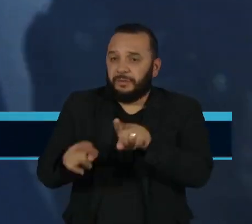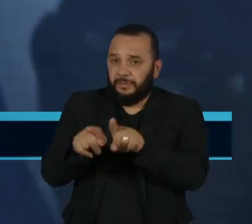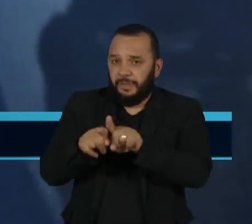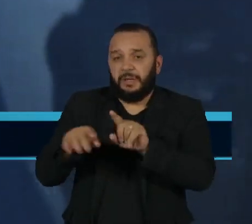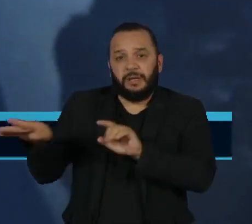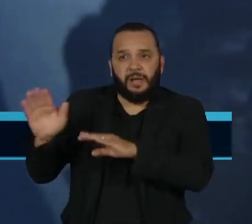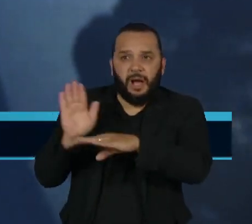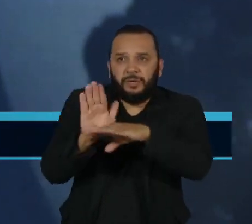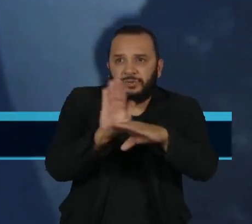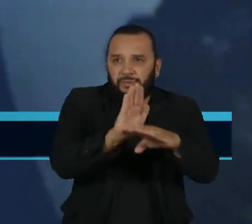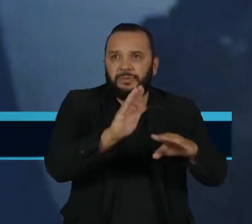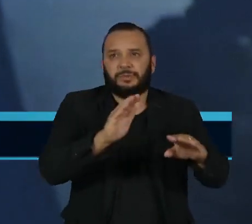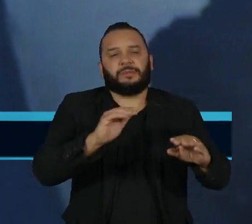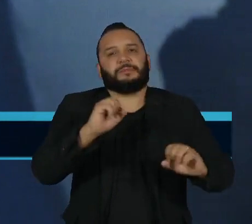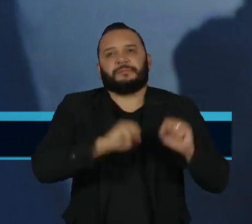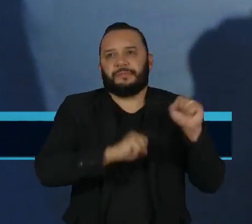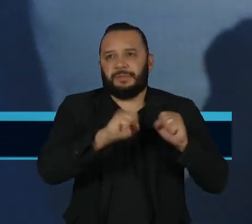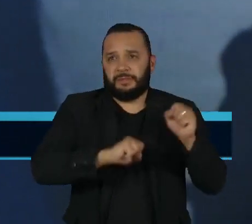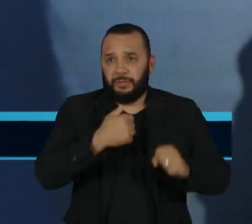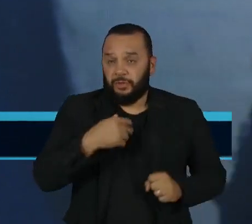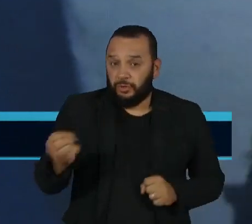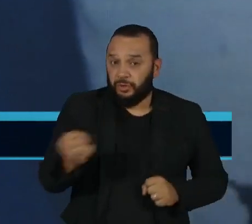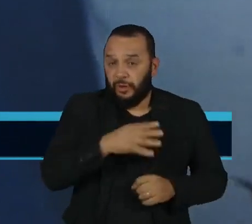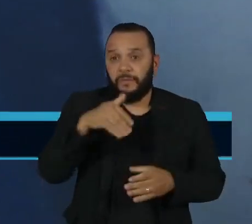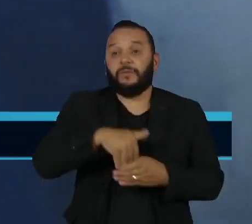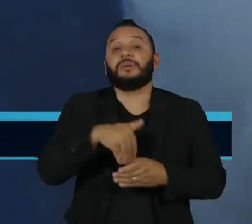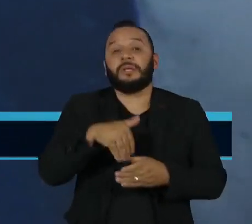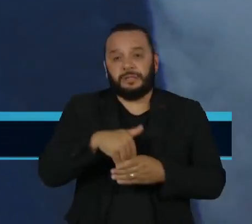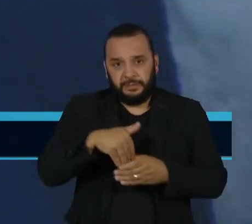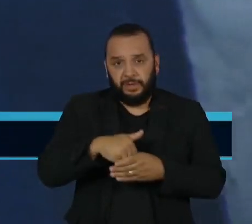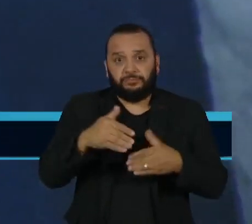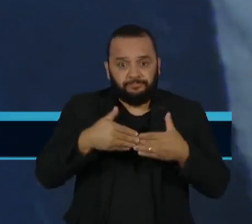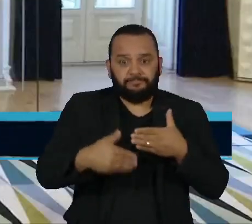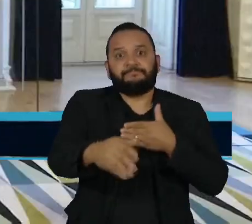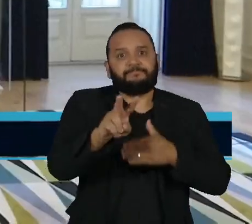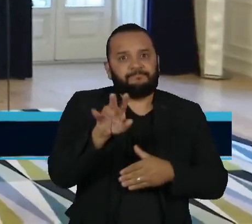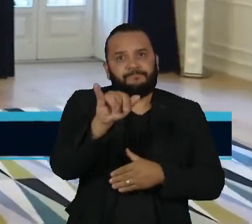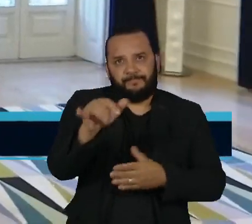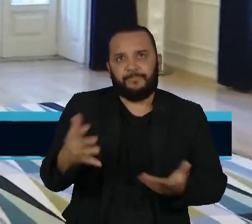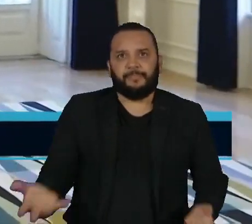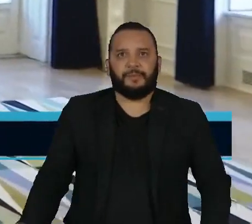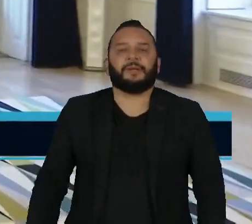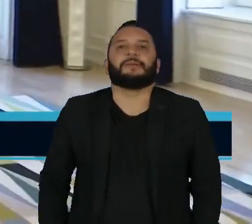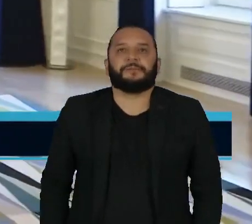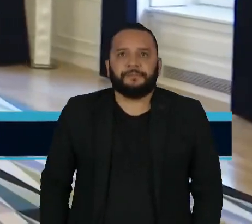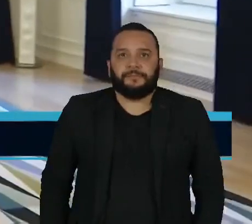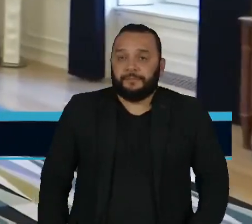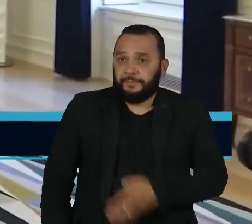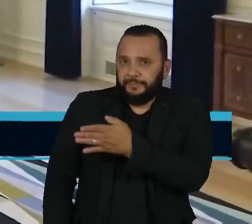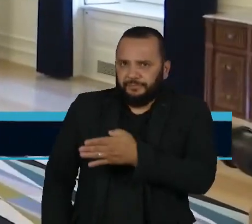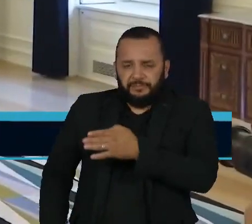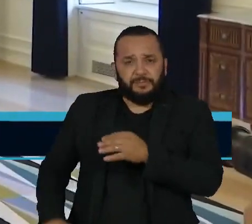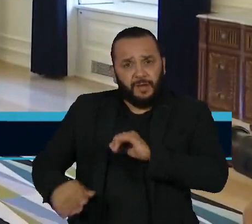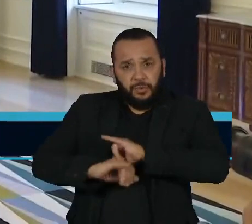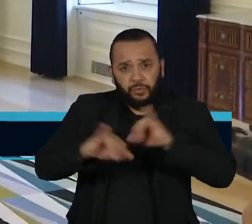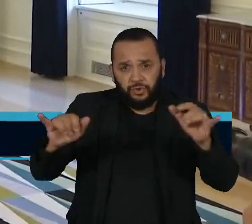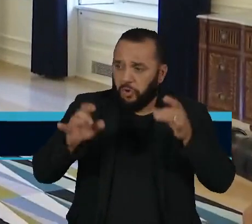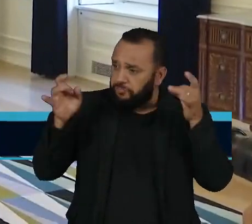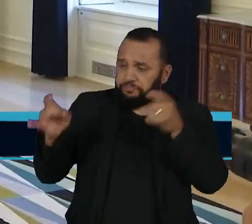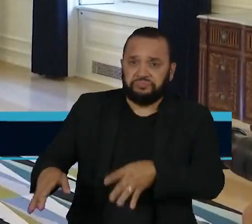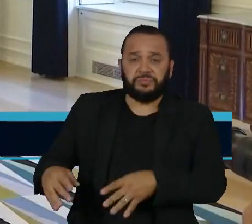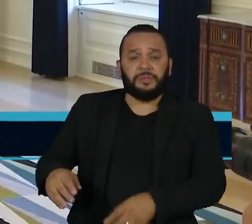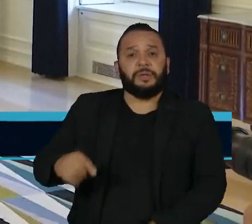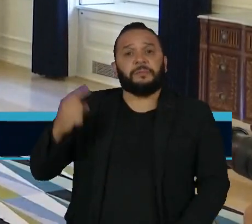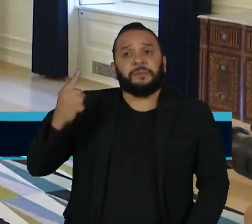empresas. Novas eleições serão convocadas ainda sem data marcada. Ao anunciar a renúncia, o